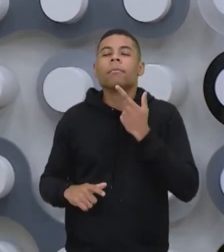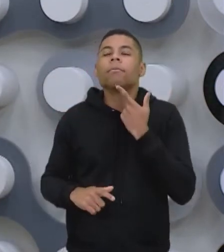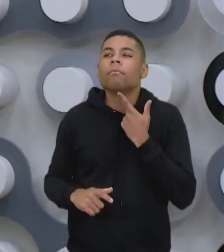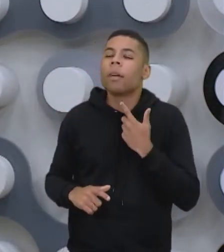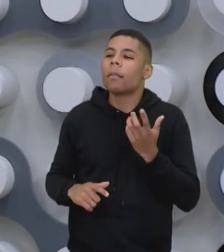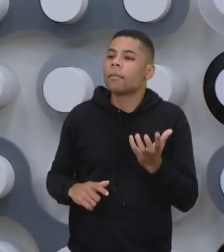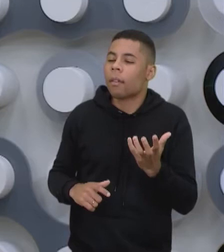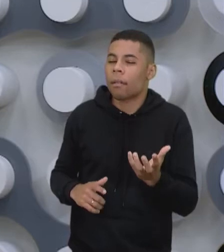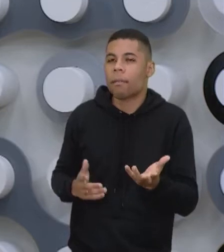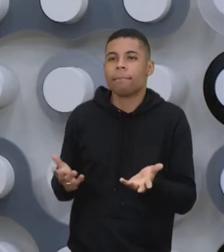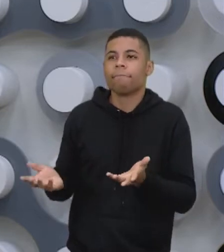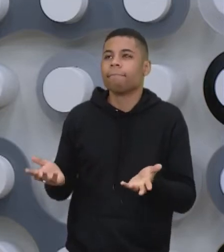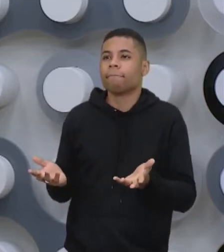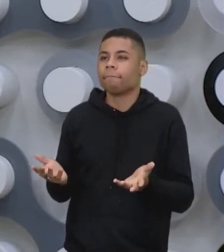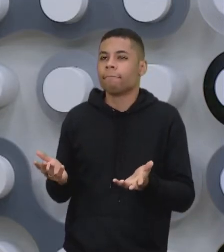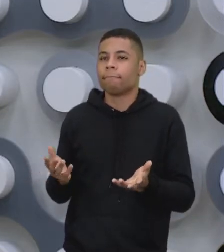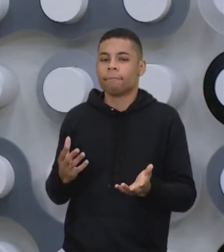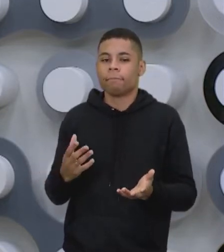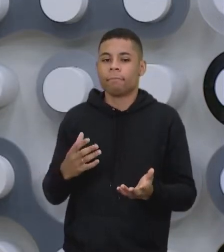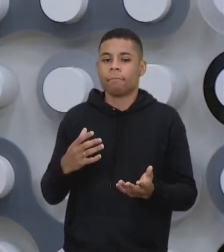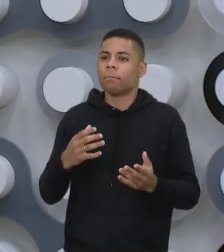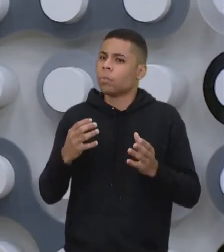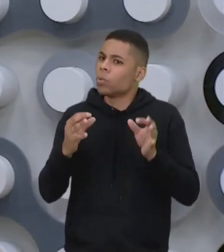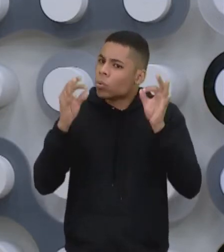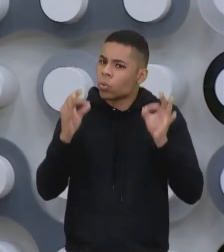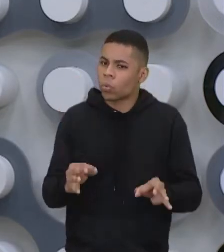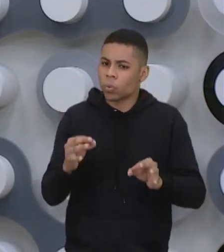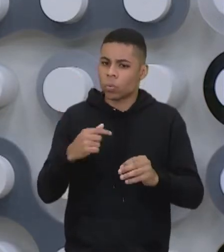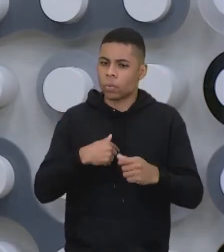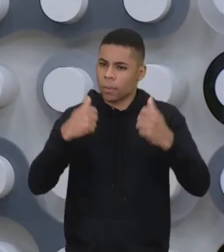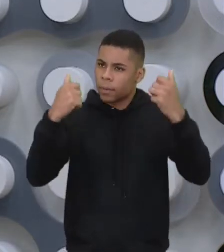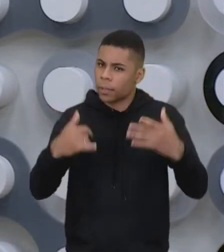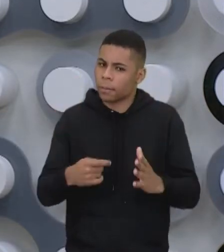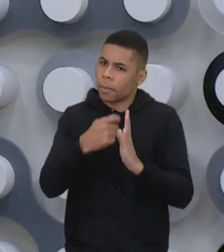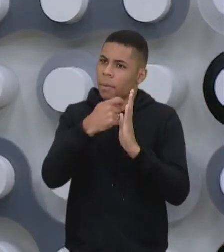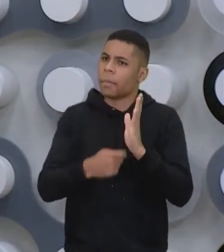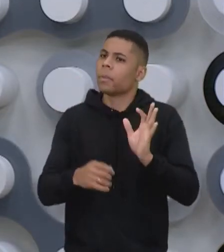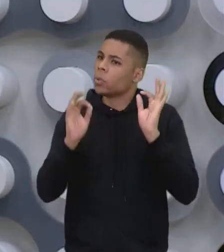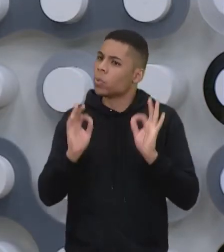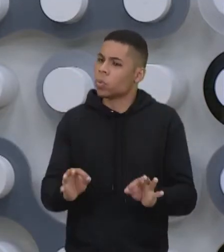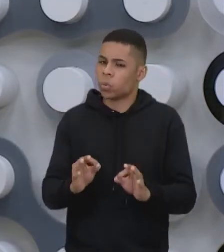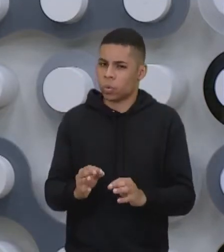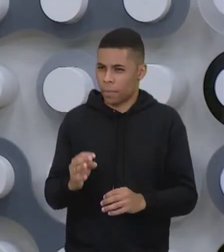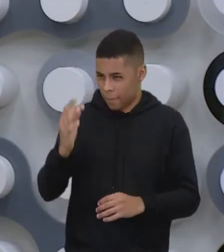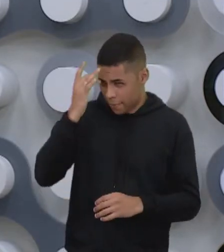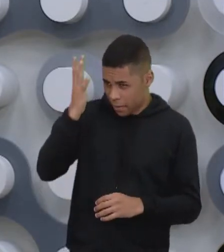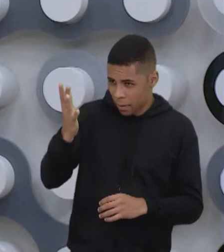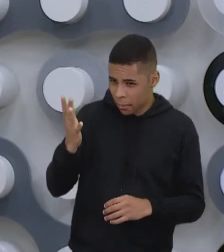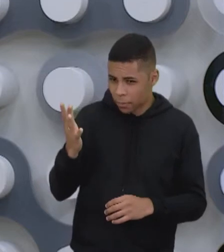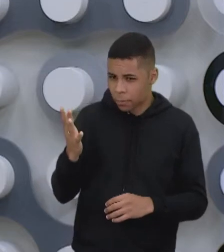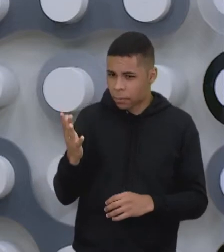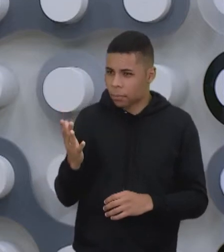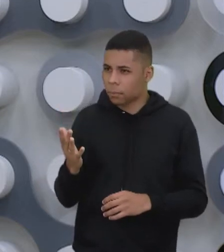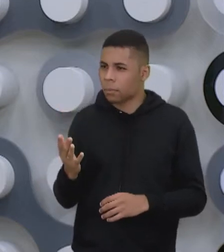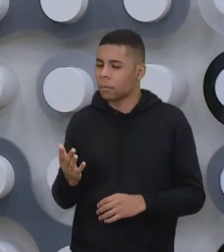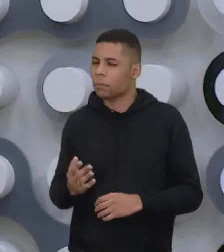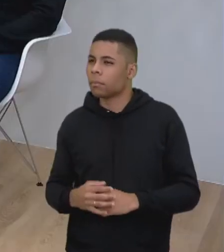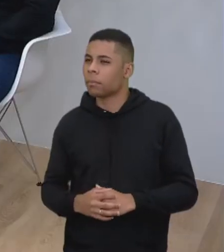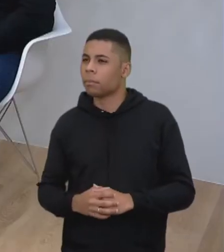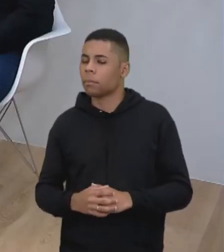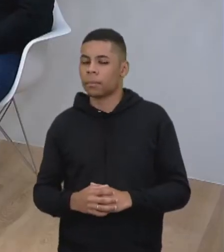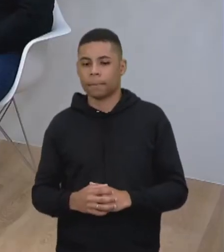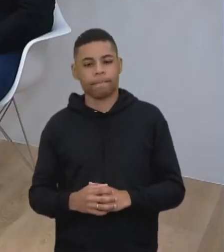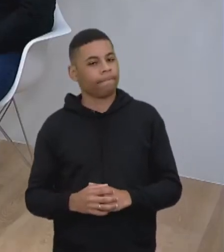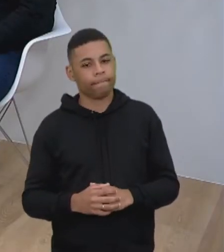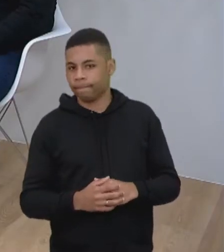de fazer, de certa forma, justiça quando a gente traz representatividade? Como é que lida? É fácil esse caminho?